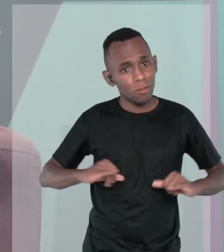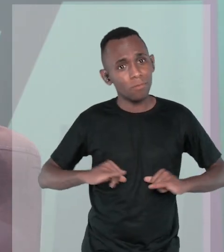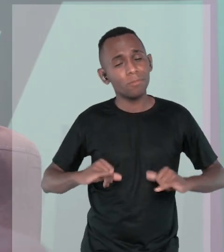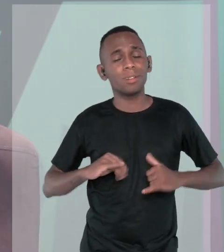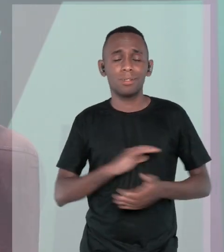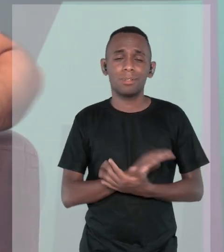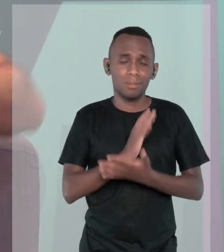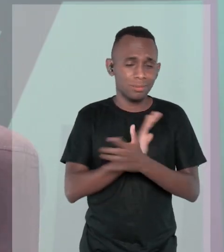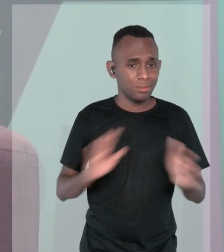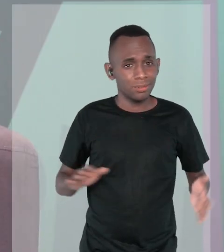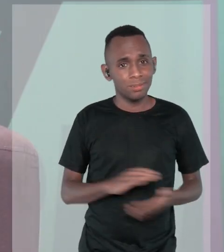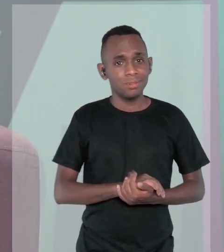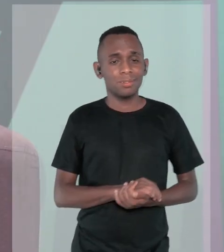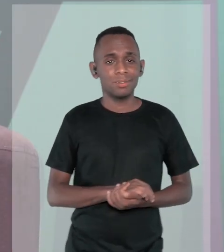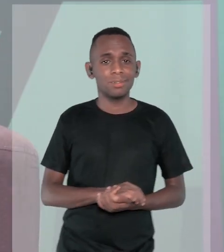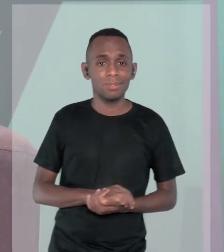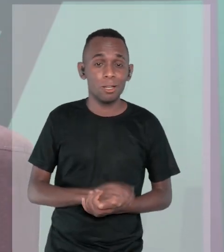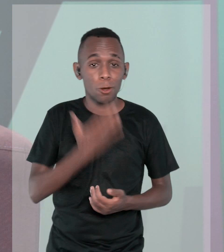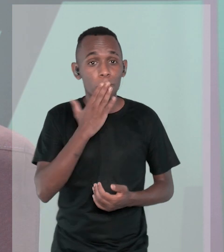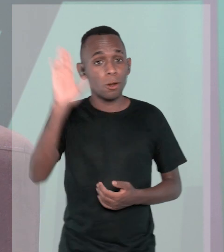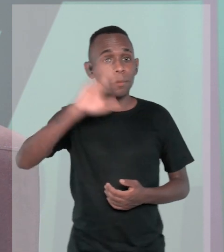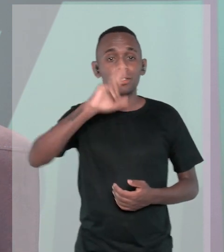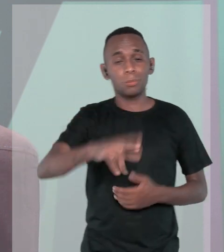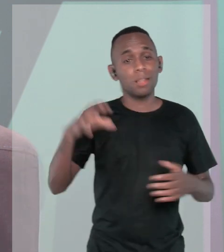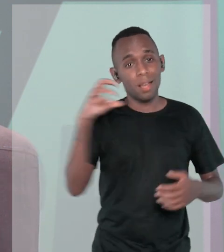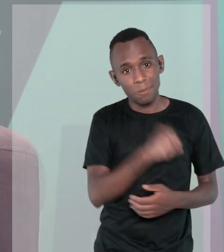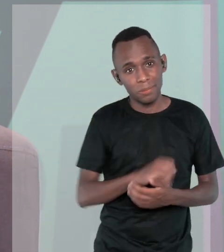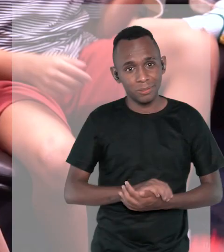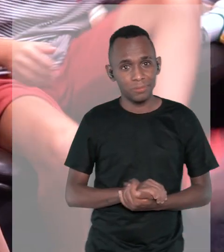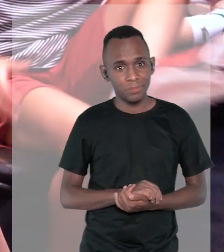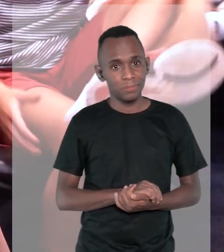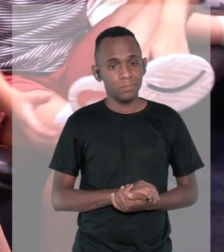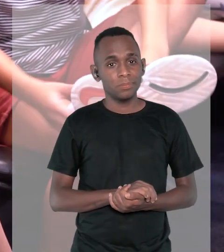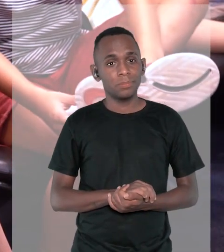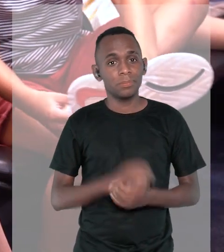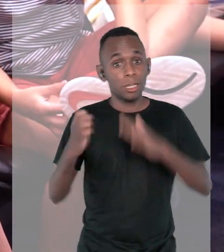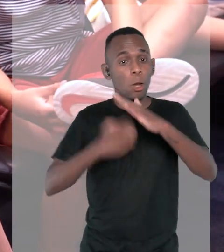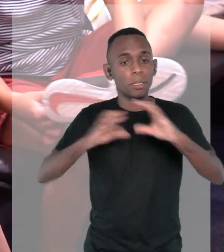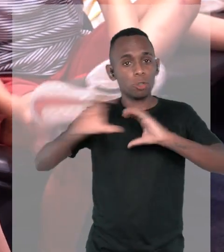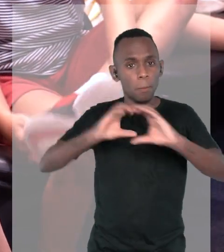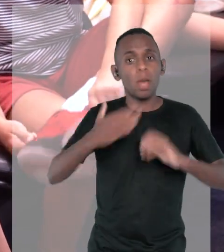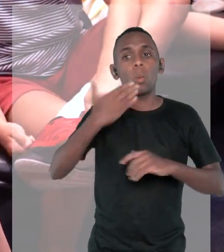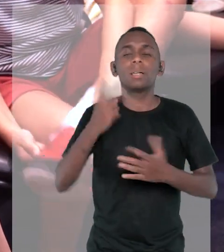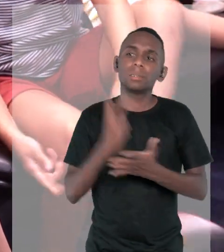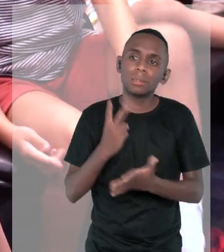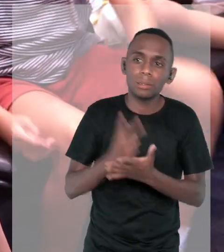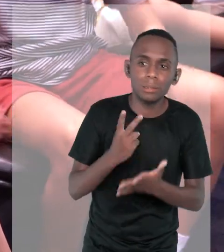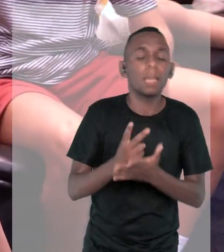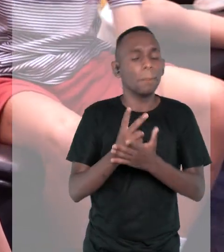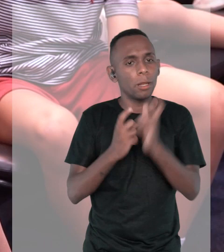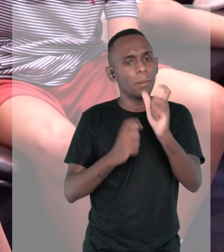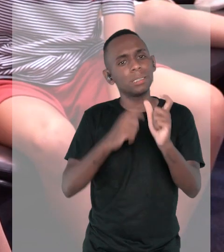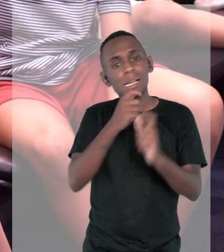um pouco. E eu prometo que eu vou responder rápido. Empresa de comunicação quase sempre é um case,